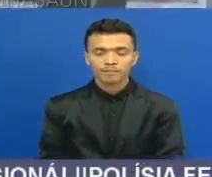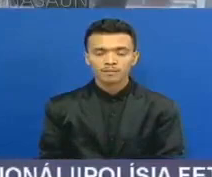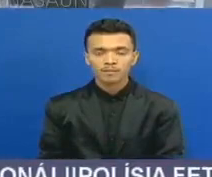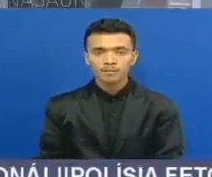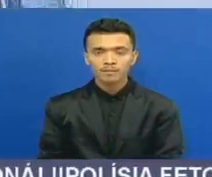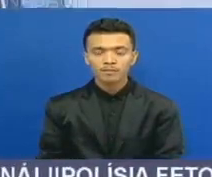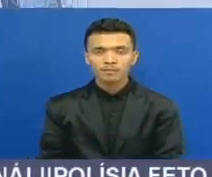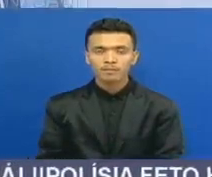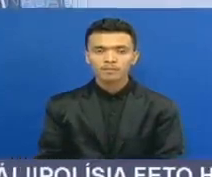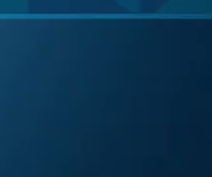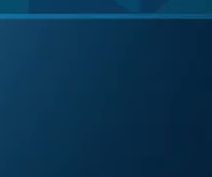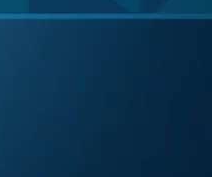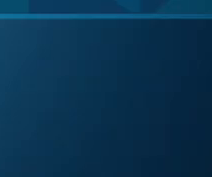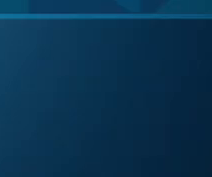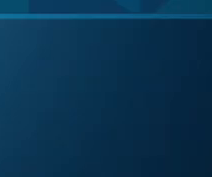RTTL.